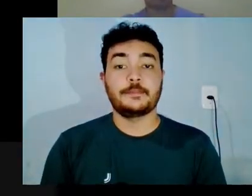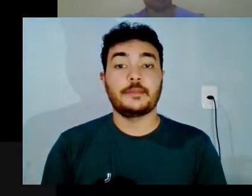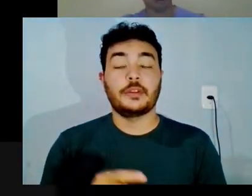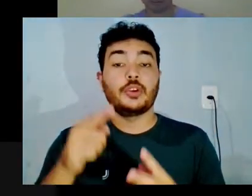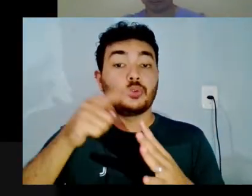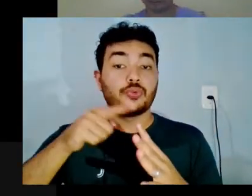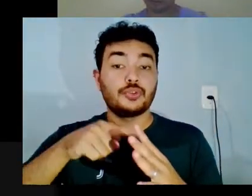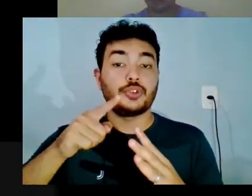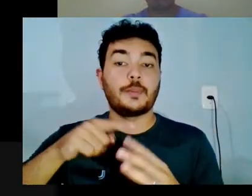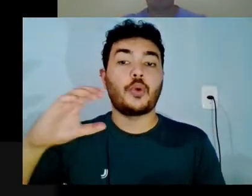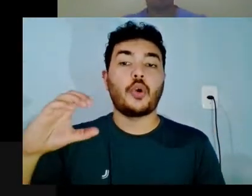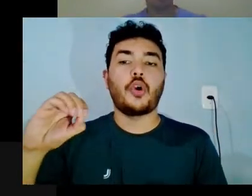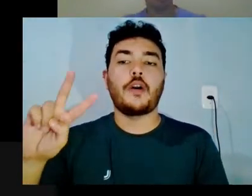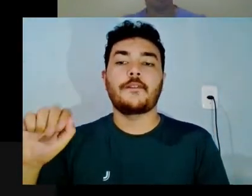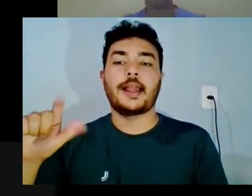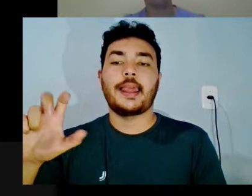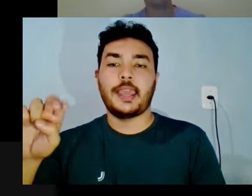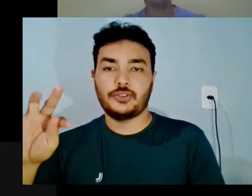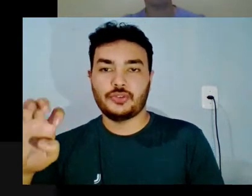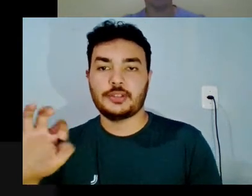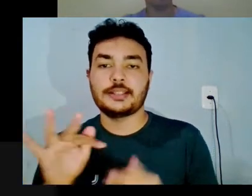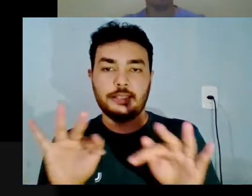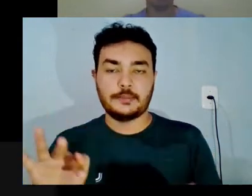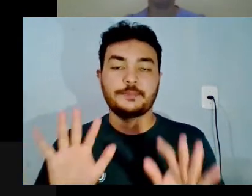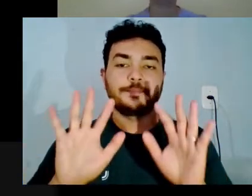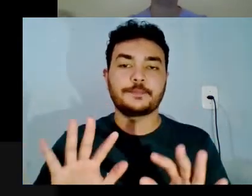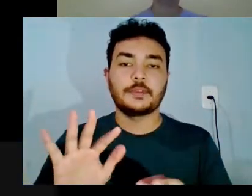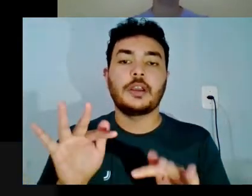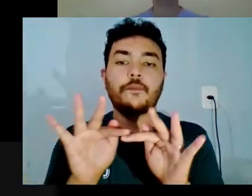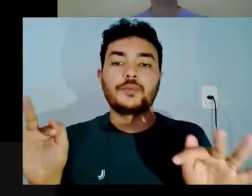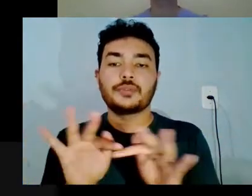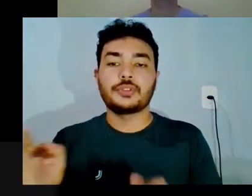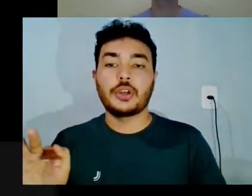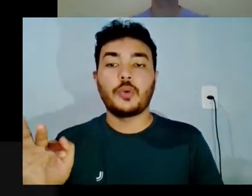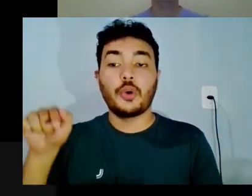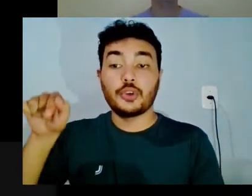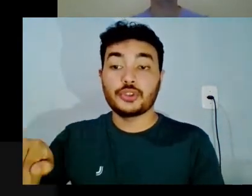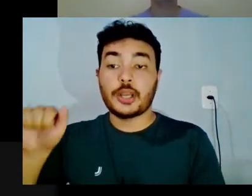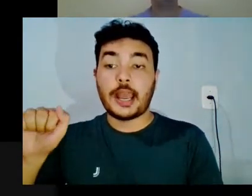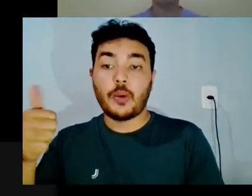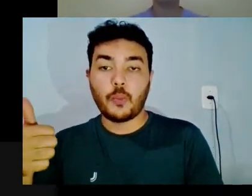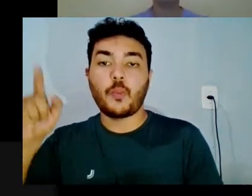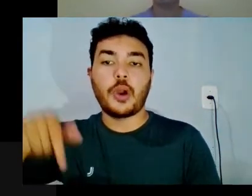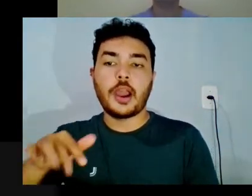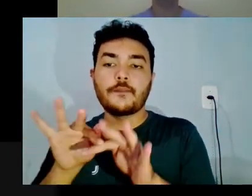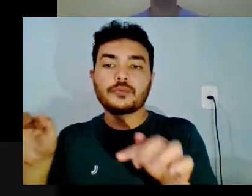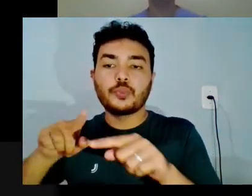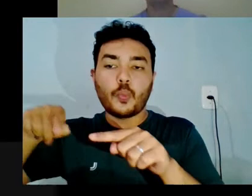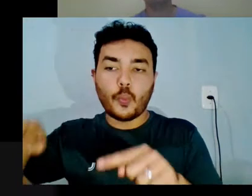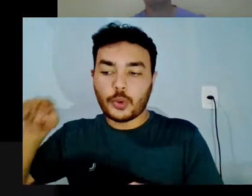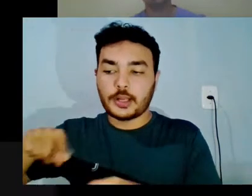ligação simples, onde função de A1 representa a função de onda do elétron 1 no átomo A,